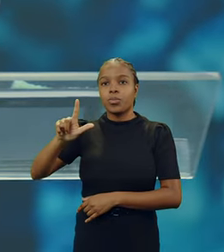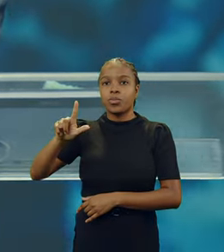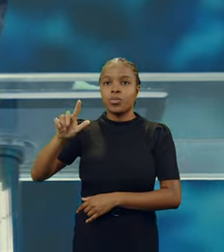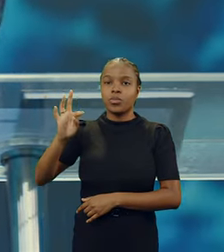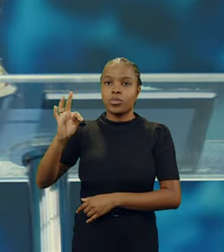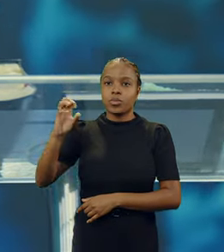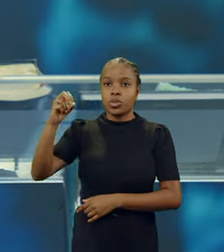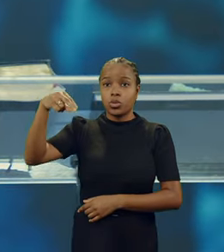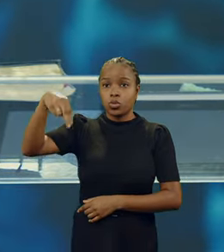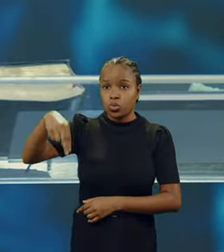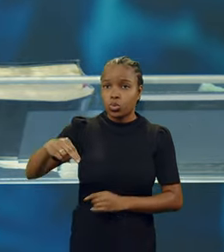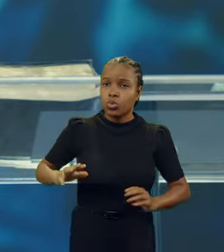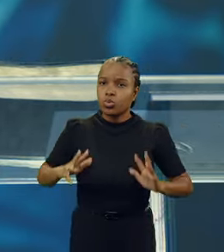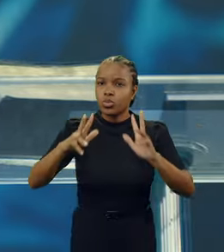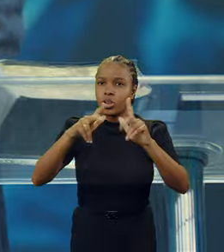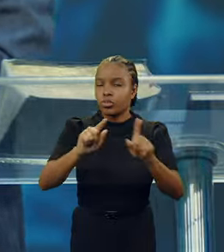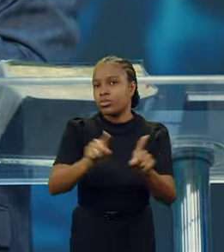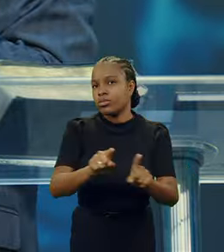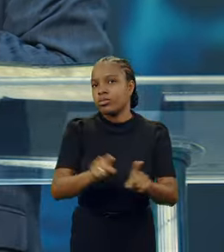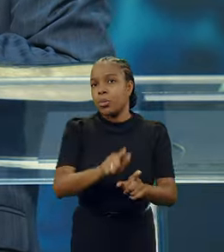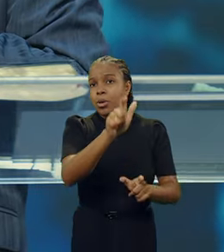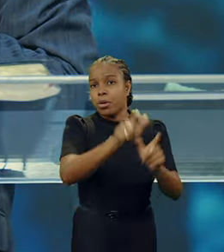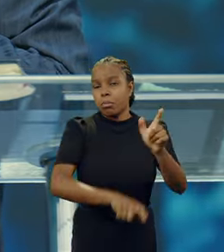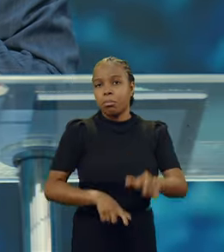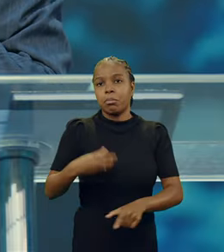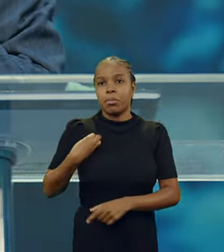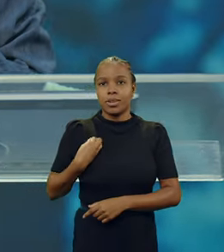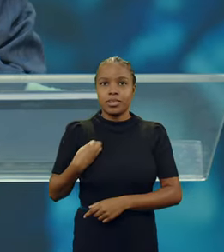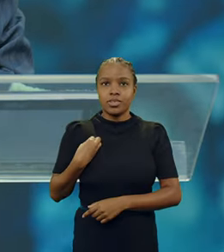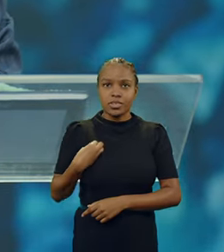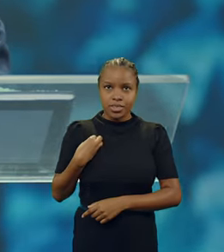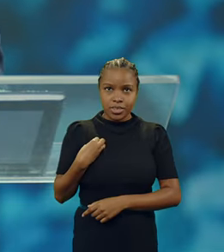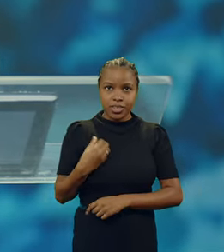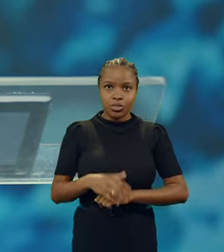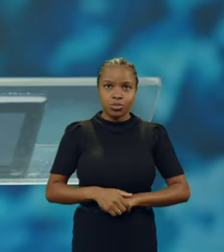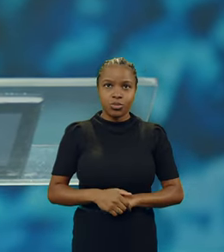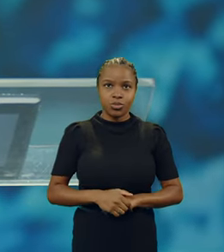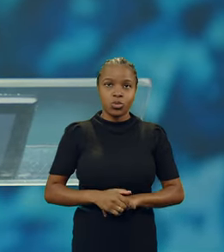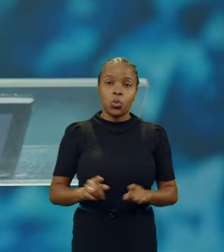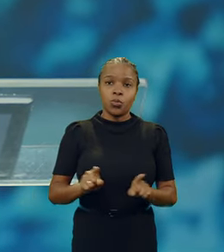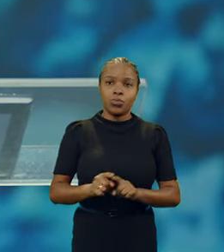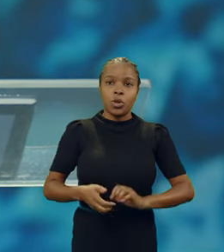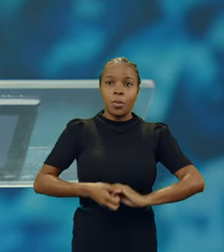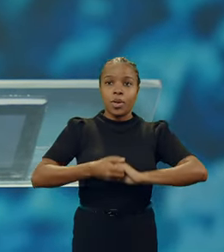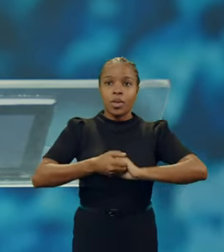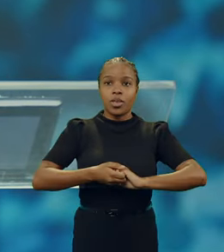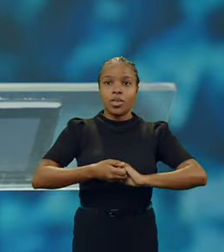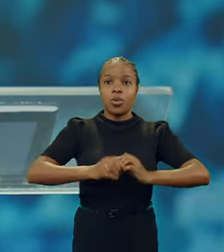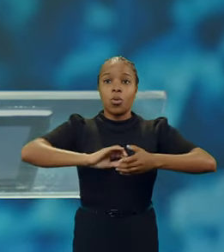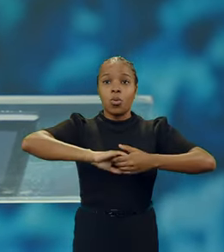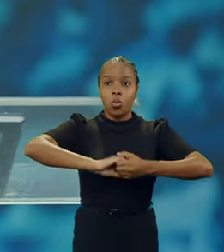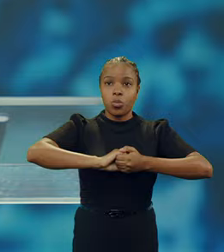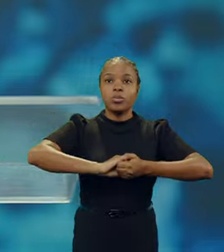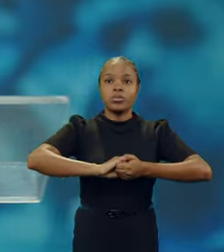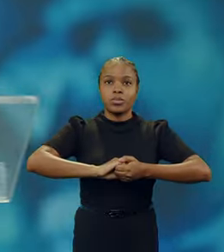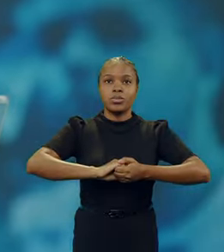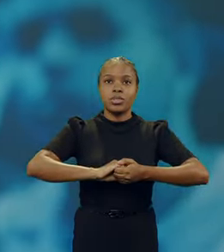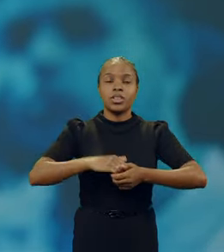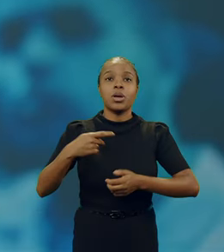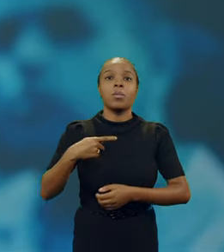vocês, eu louvo a Deus pela vida de vocês. Cumprimentar o pastor José